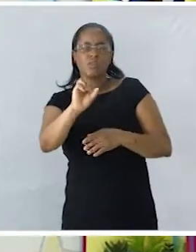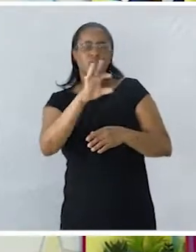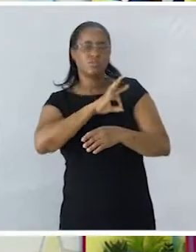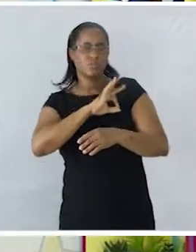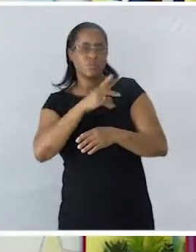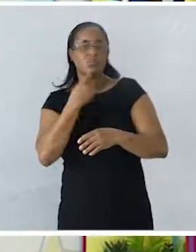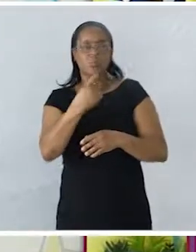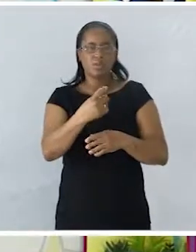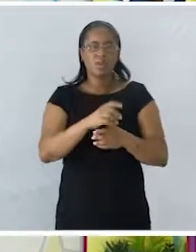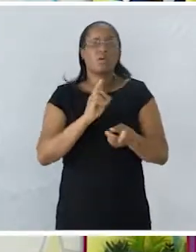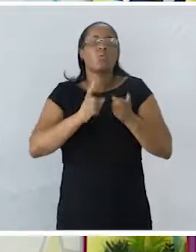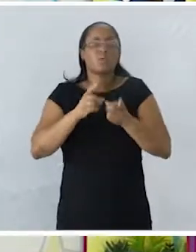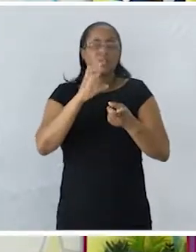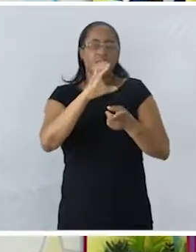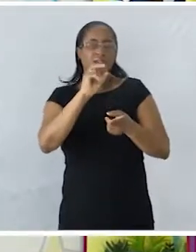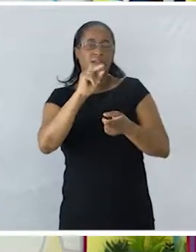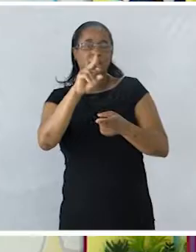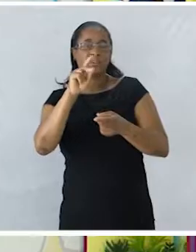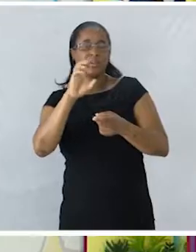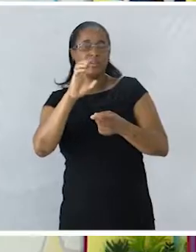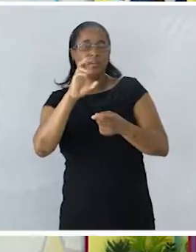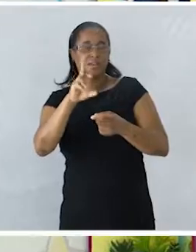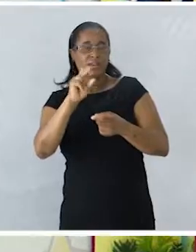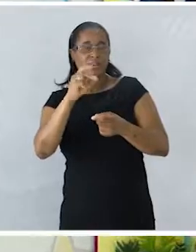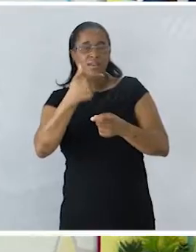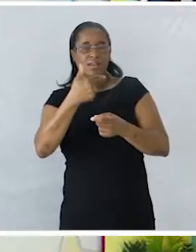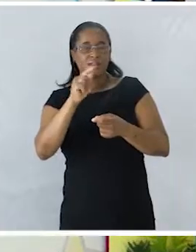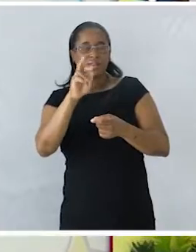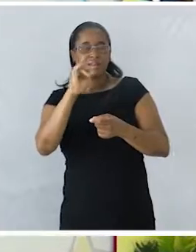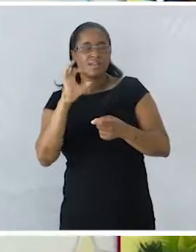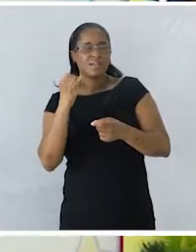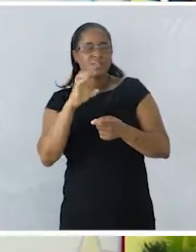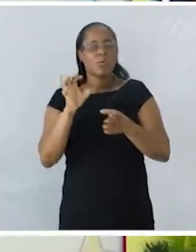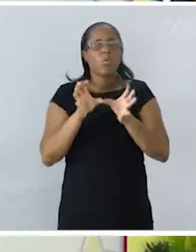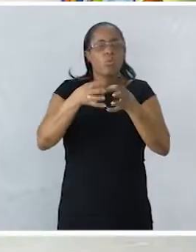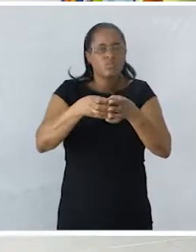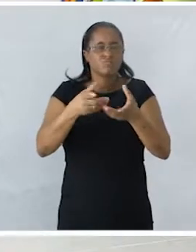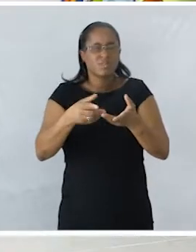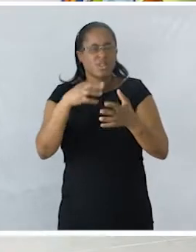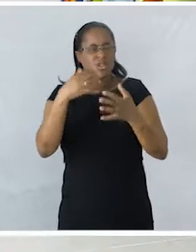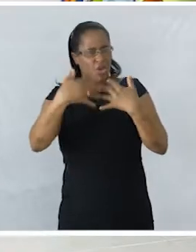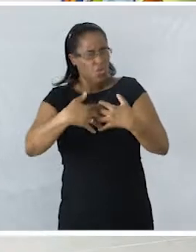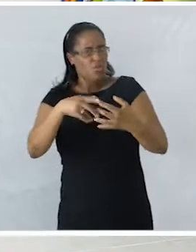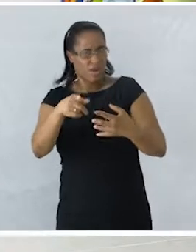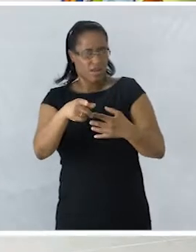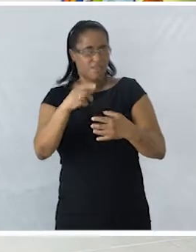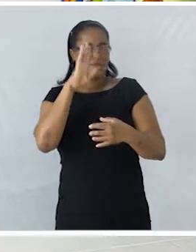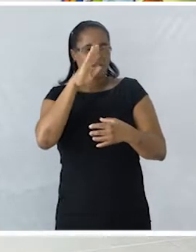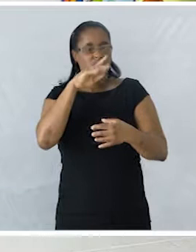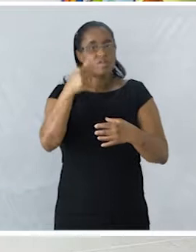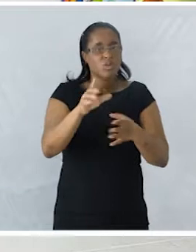significa características comuns? Certamente ficou uma dúvida ali. Características comuns significa o quê? Vocês têm um conjunto de